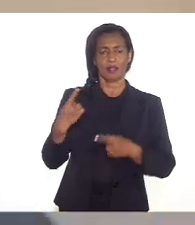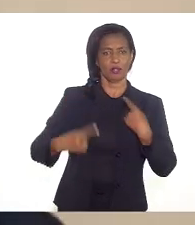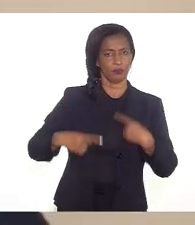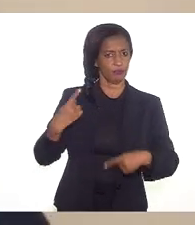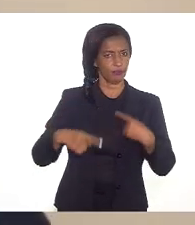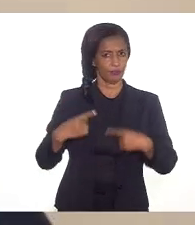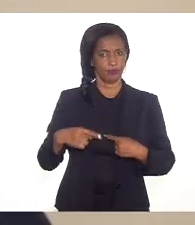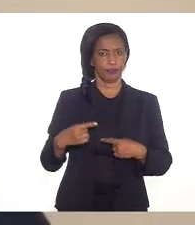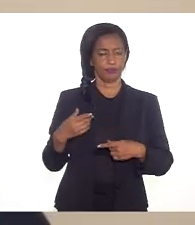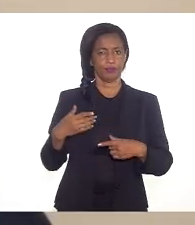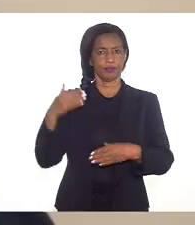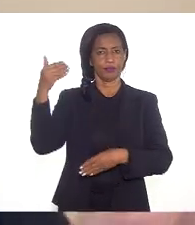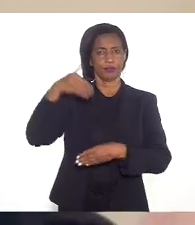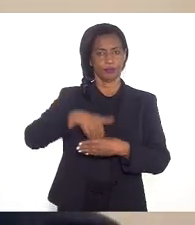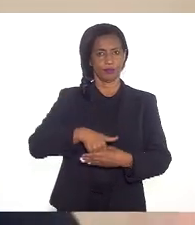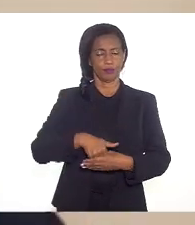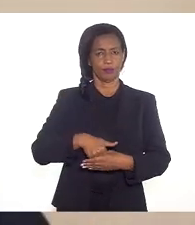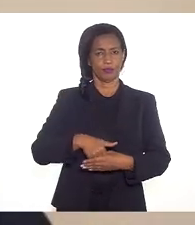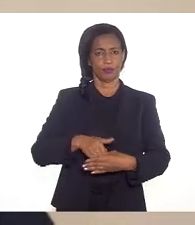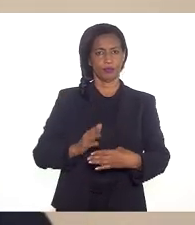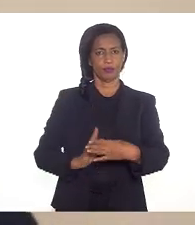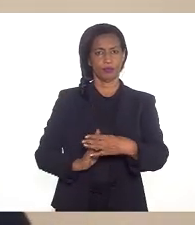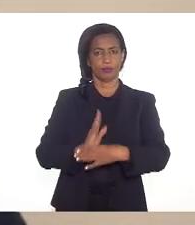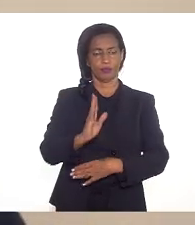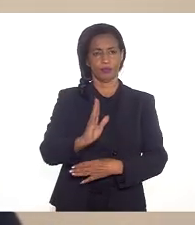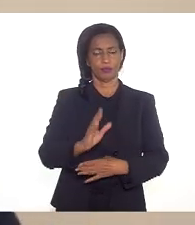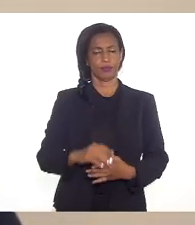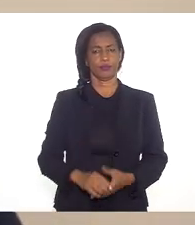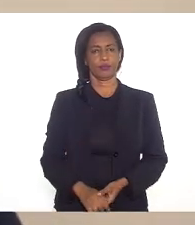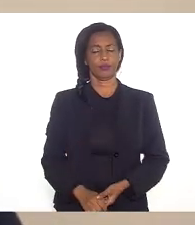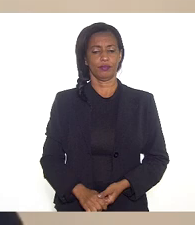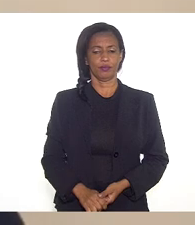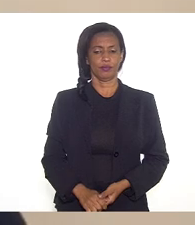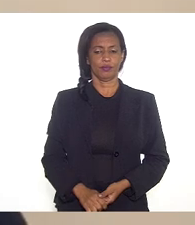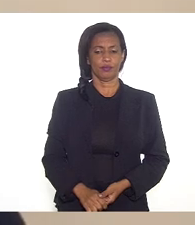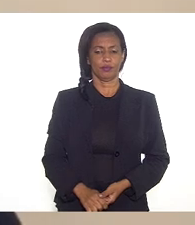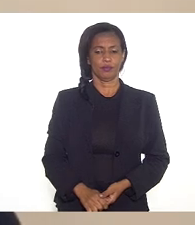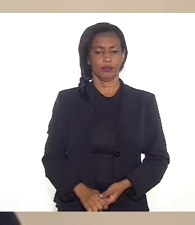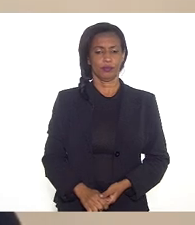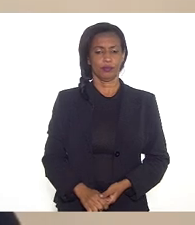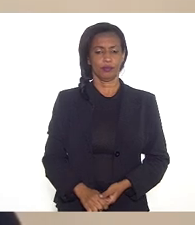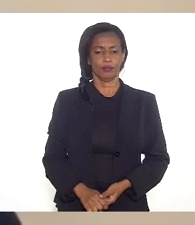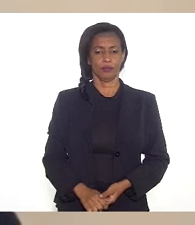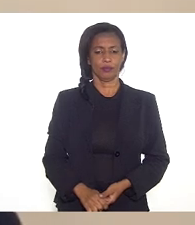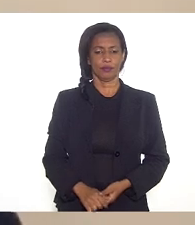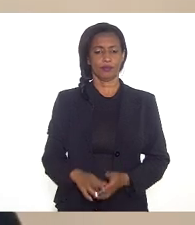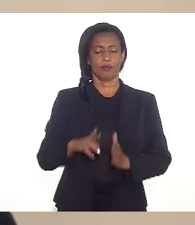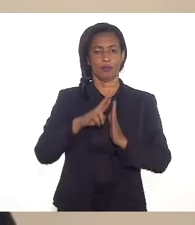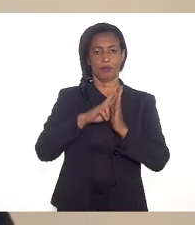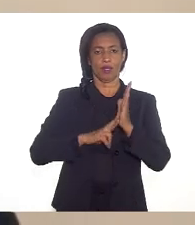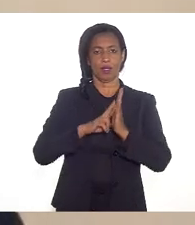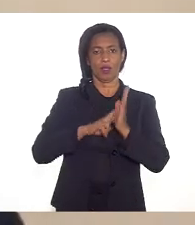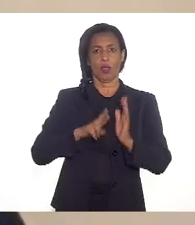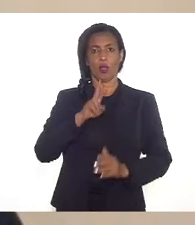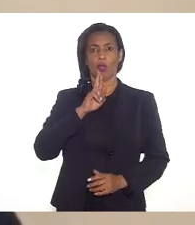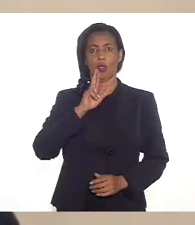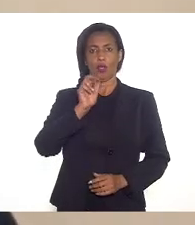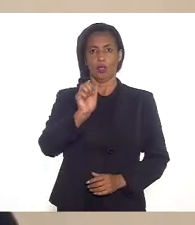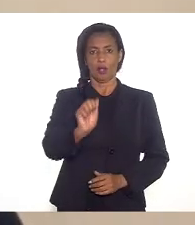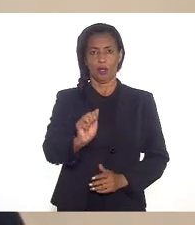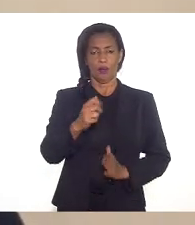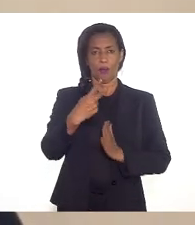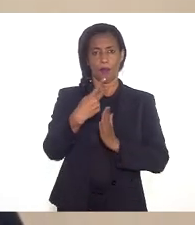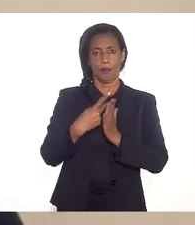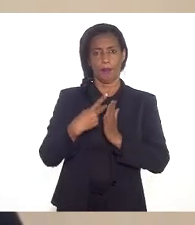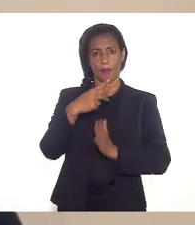discussão, em votação, aprovado. Relator, deputado Rodrigo Amorim, 41 da pauta, projeto de